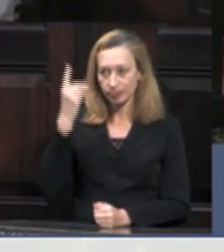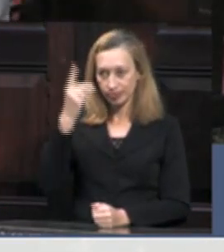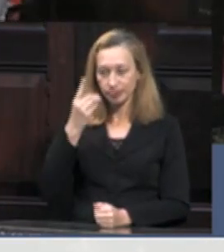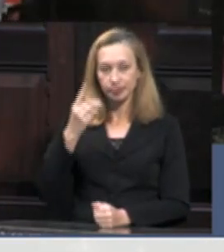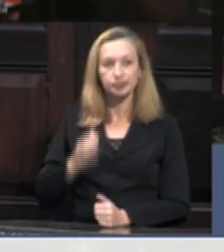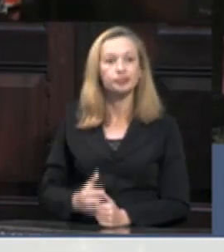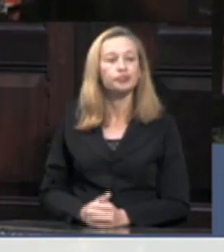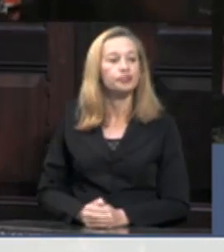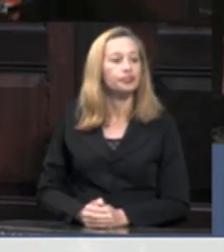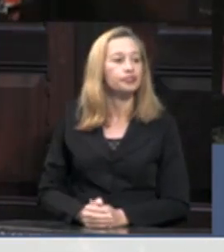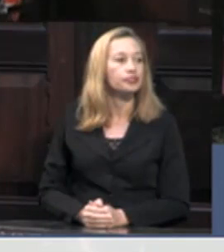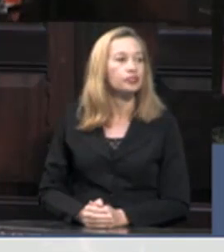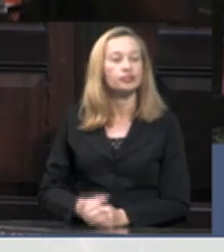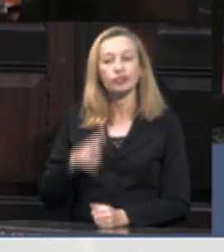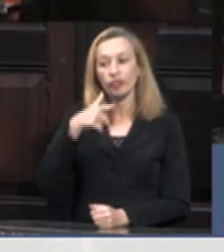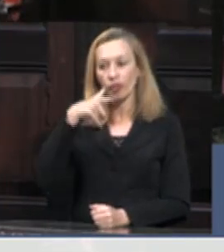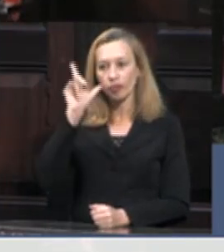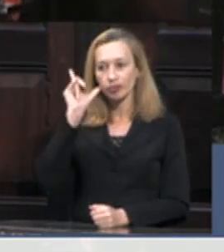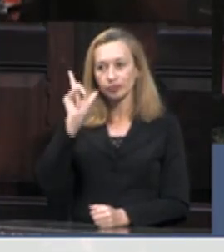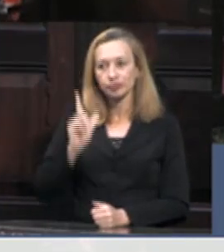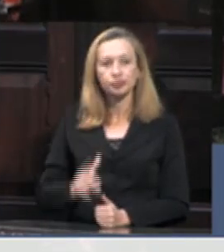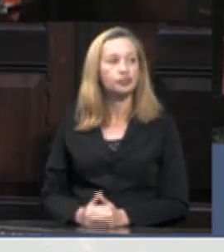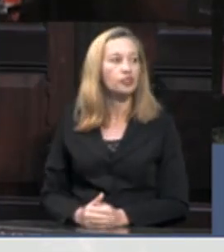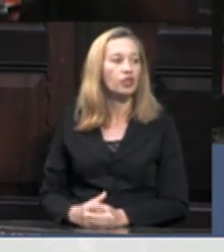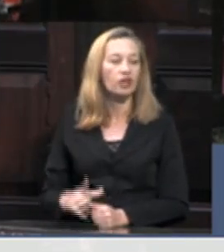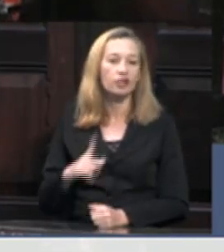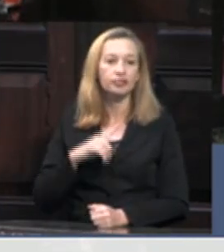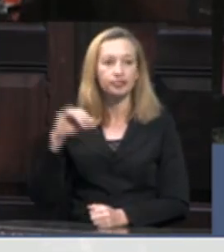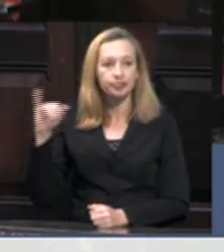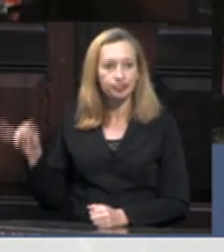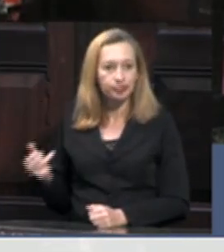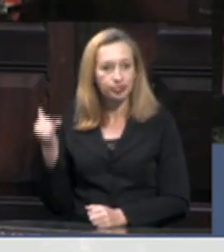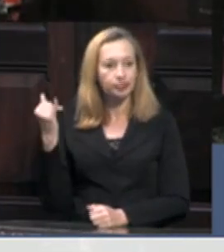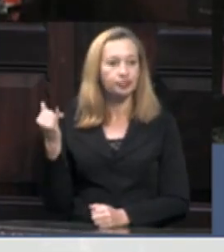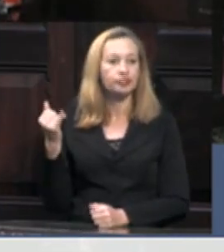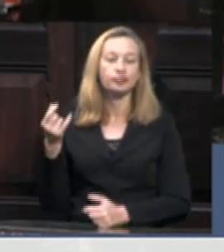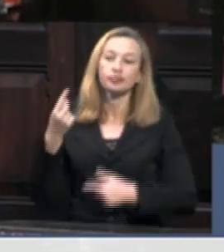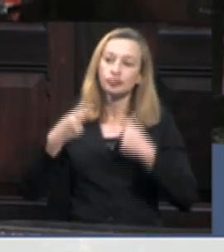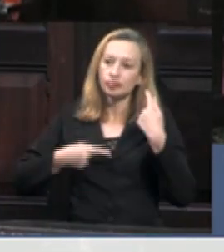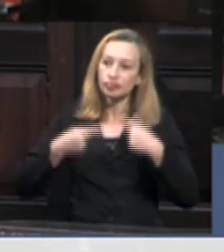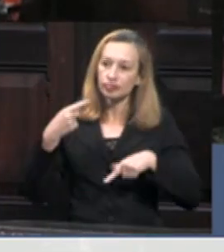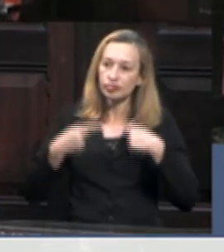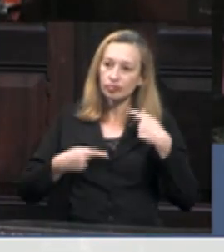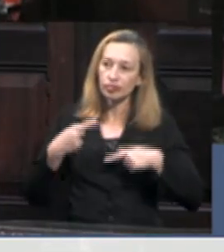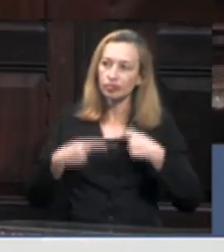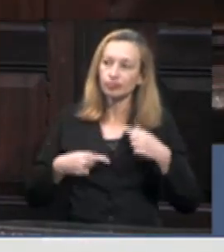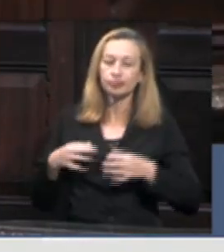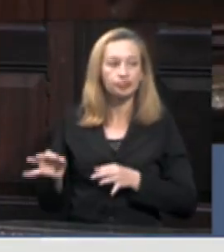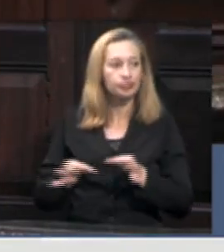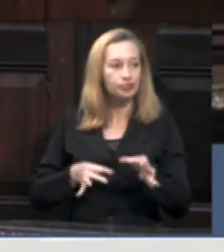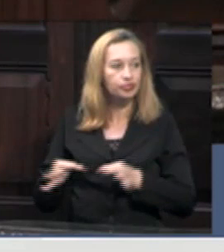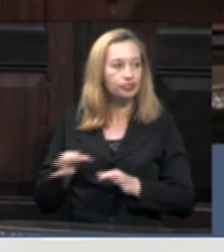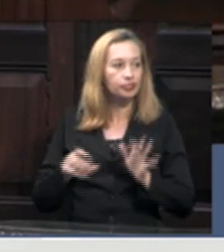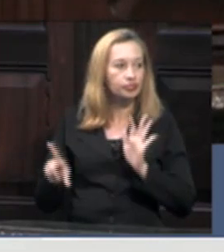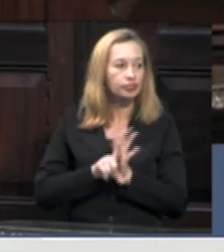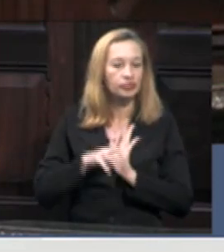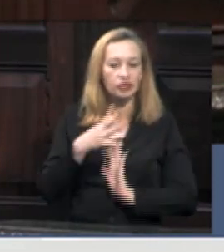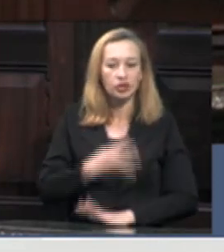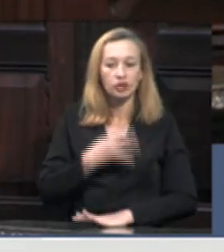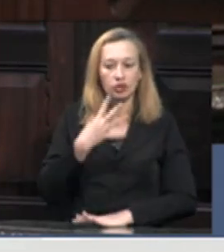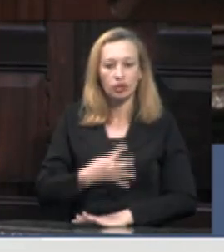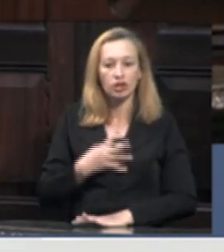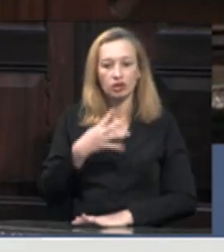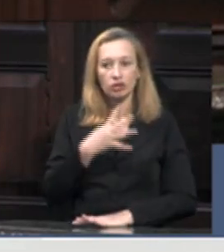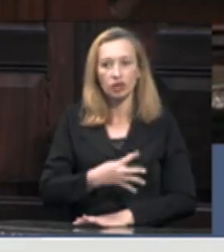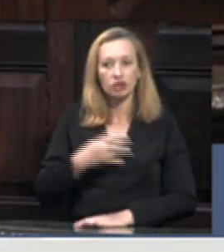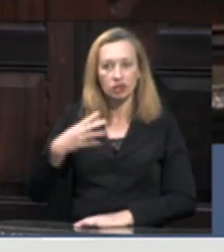deputados. Ontem tive a oportunidade de discutir o projeto de lei